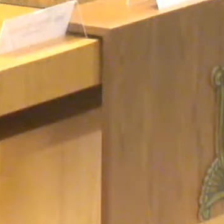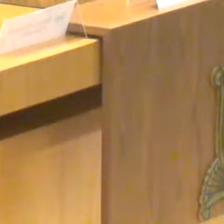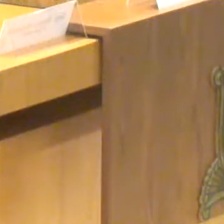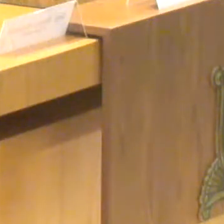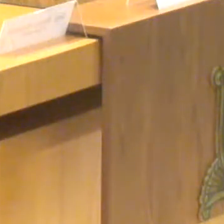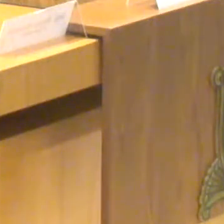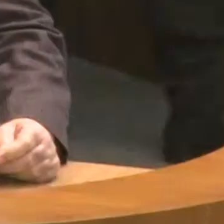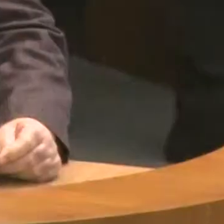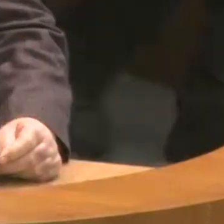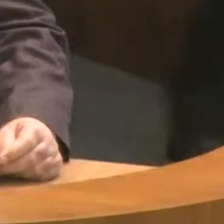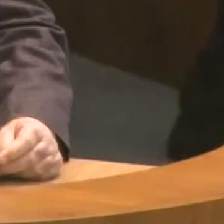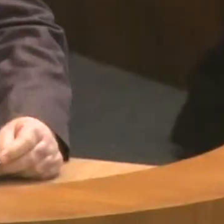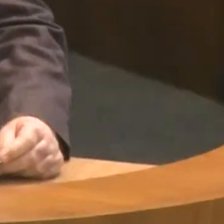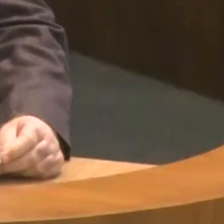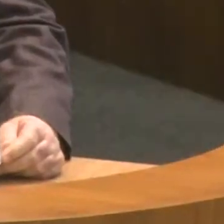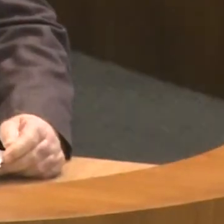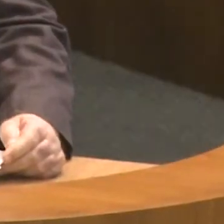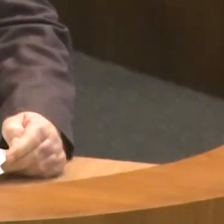Senhor presidente,